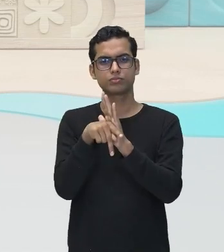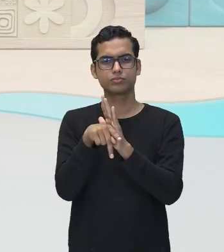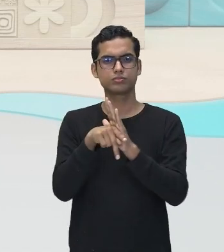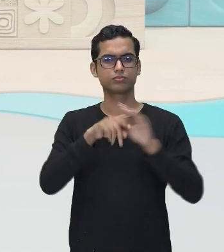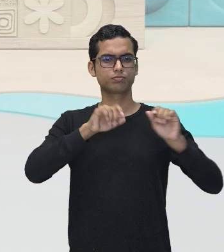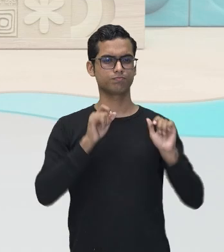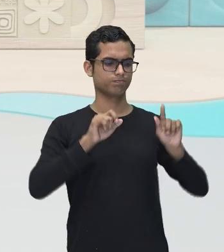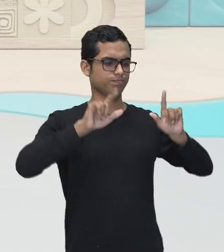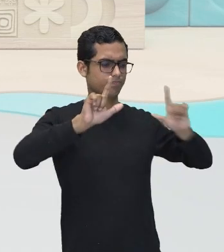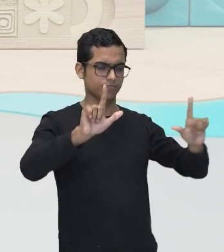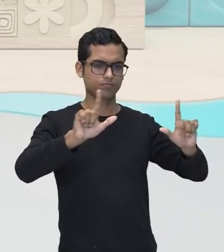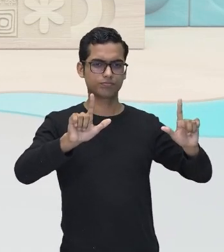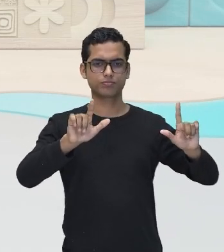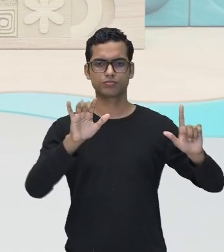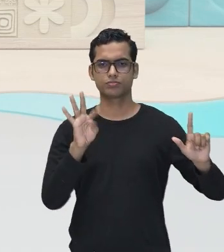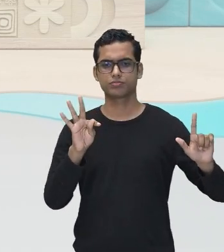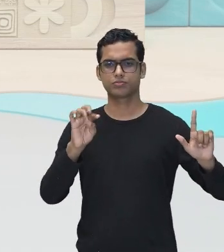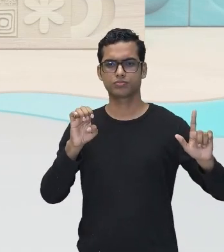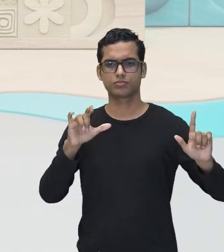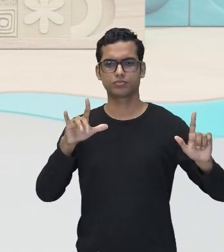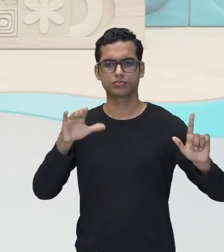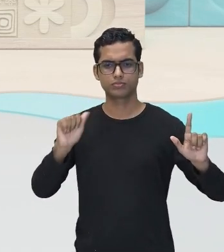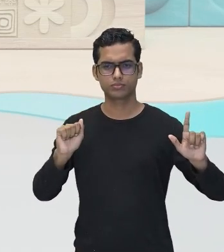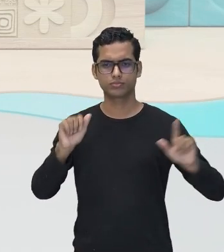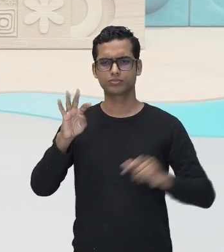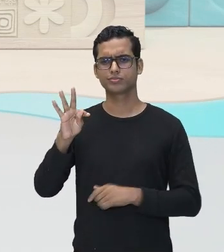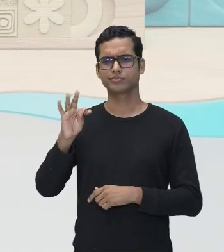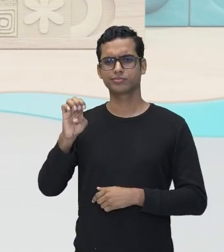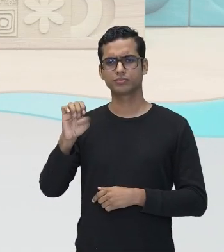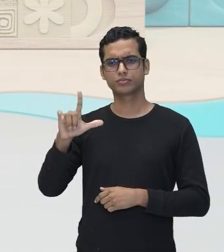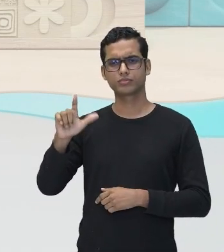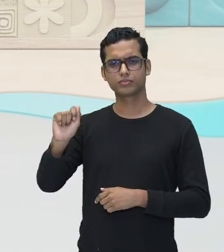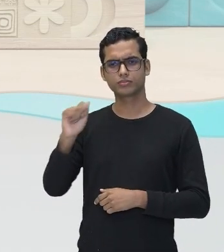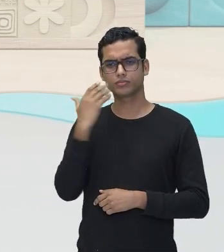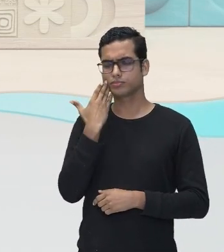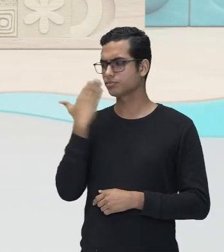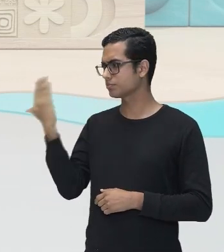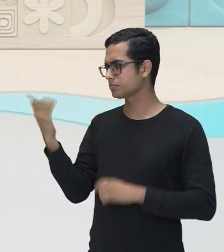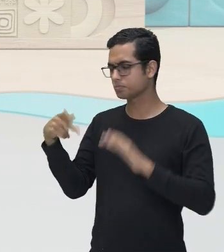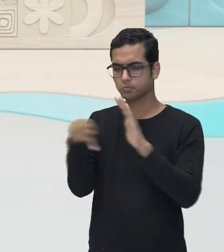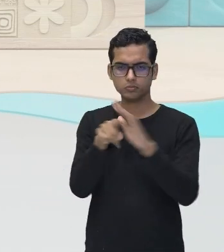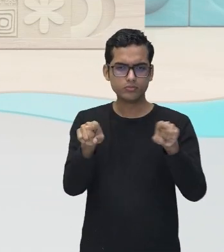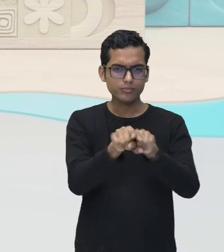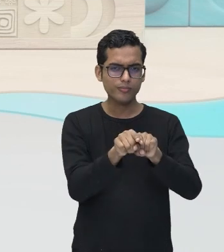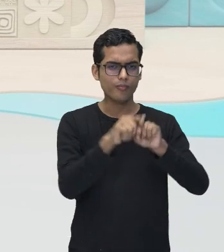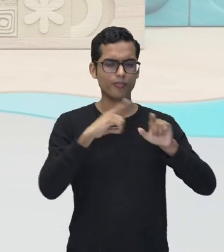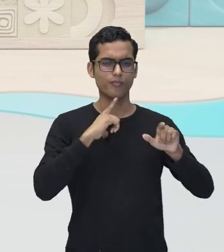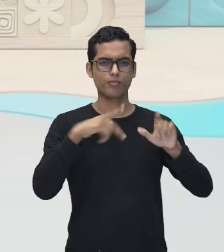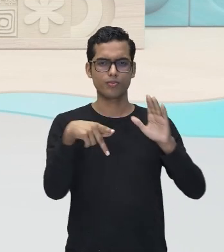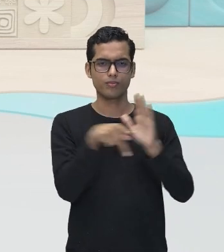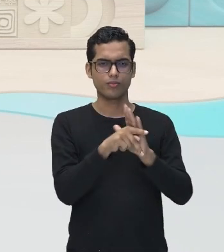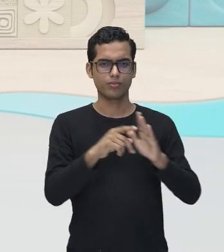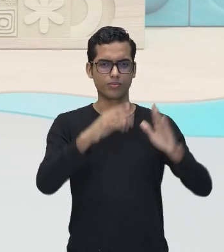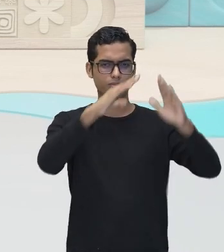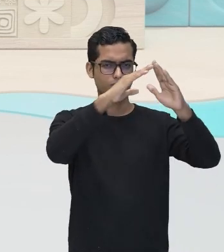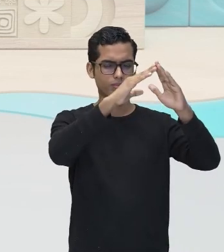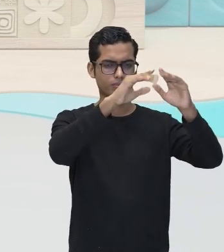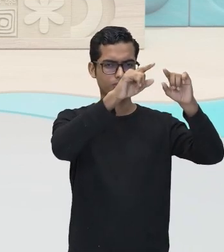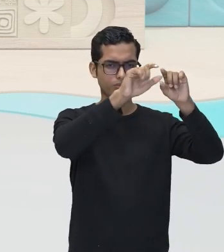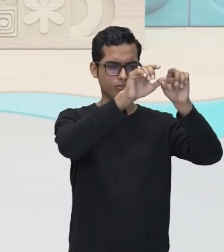certo? É quando a tela ela é esticada sobre um chassi, ela tem